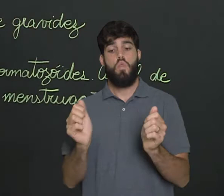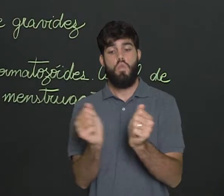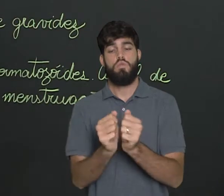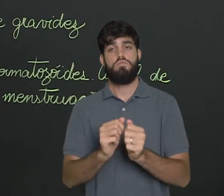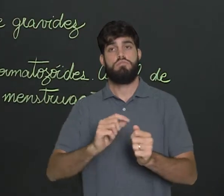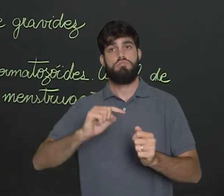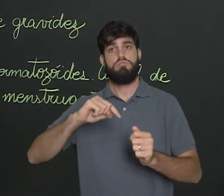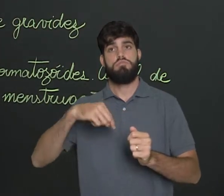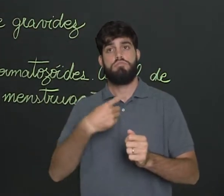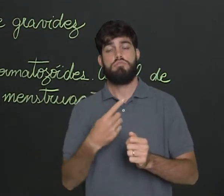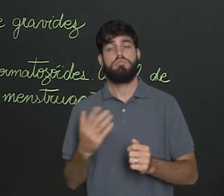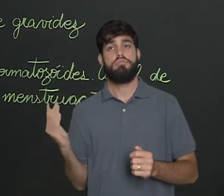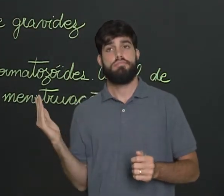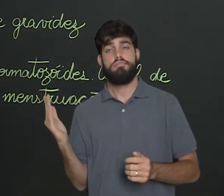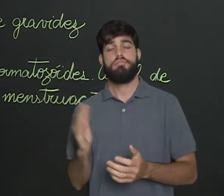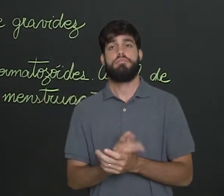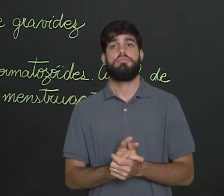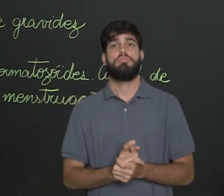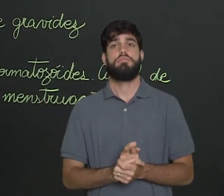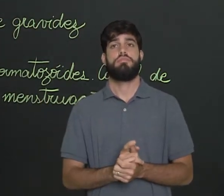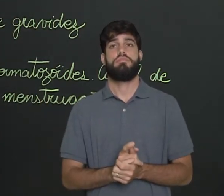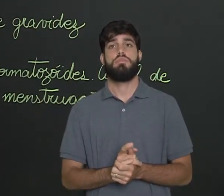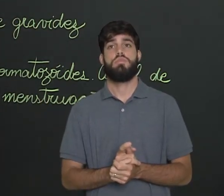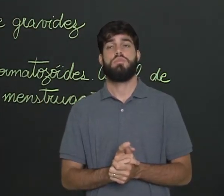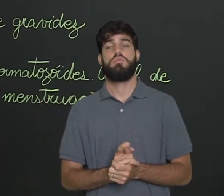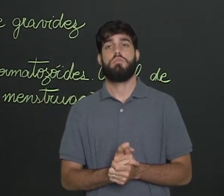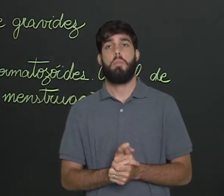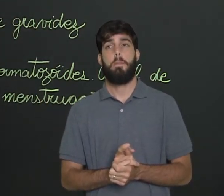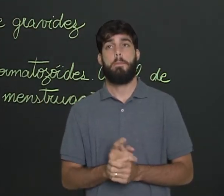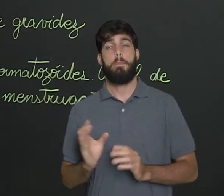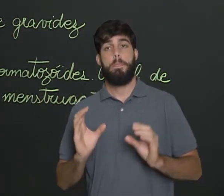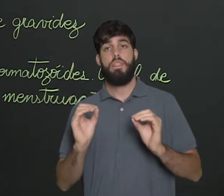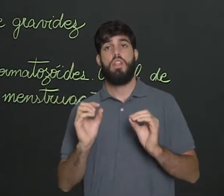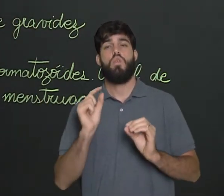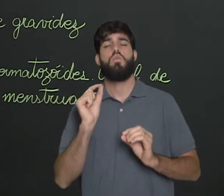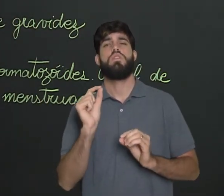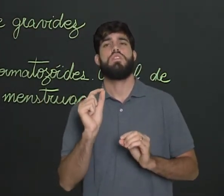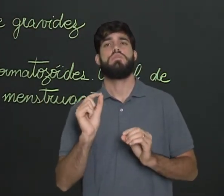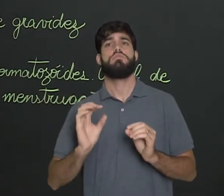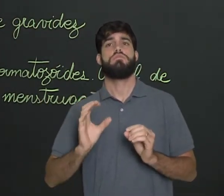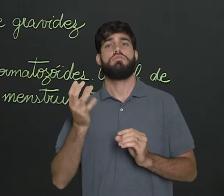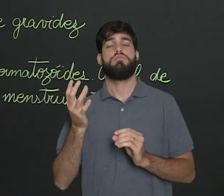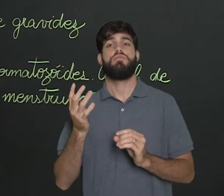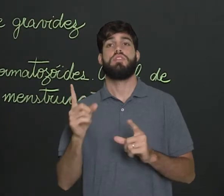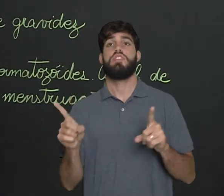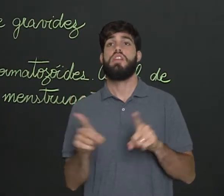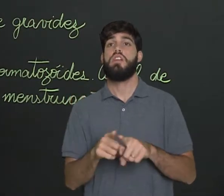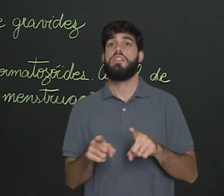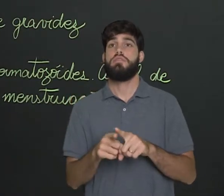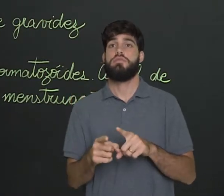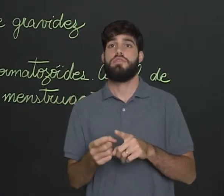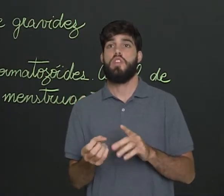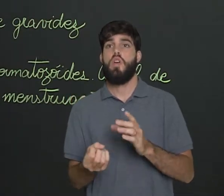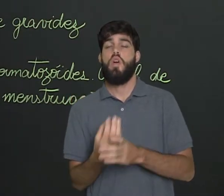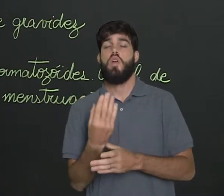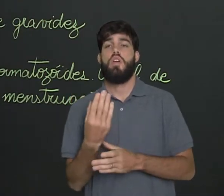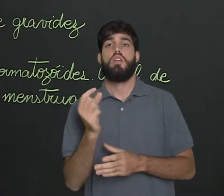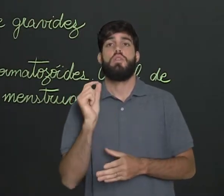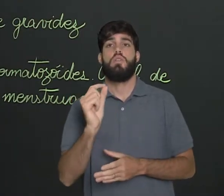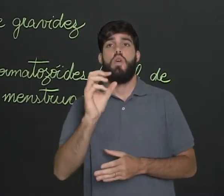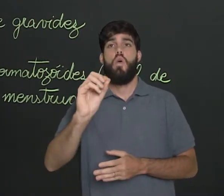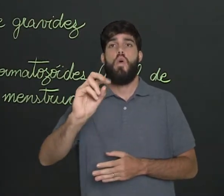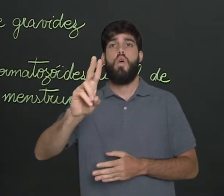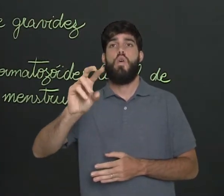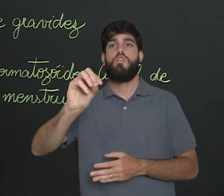aqui, nesse conjunto de órgãos que compõem o sistema reprodutor feminino. Nesses ovários, também vai rolar a produção